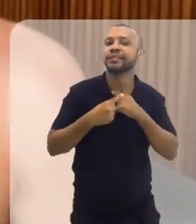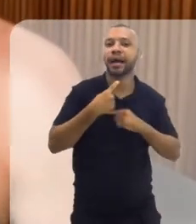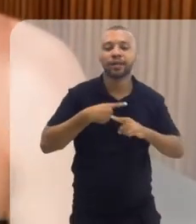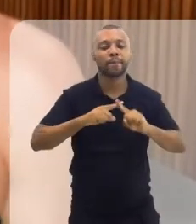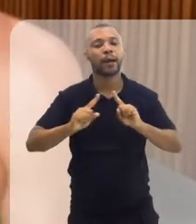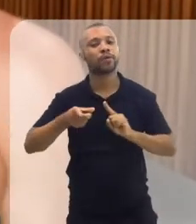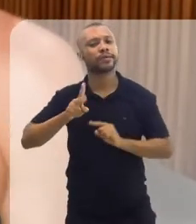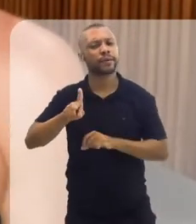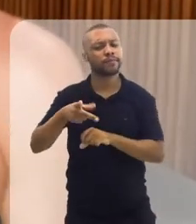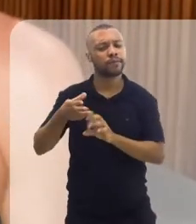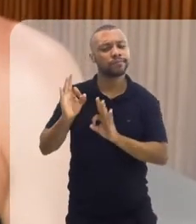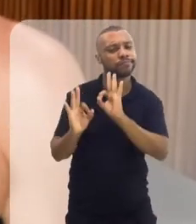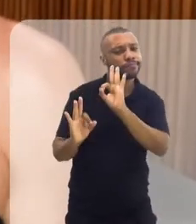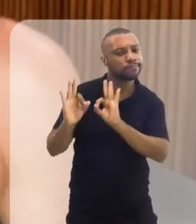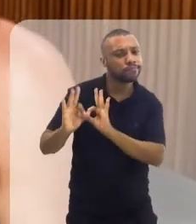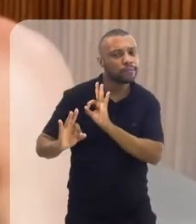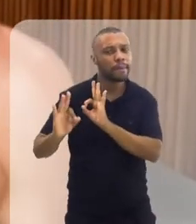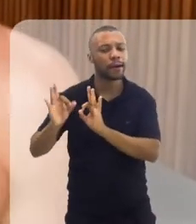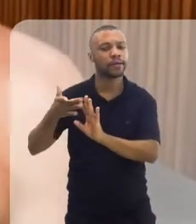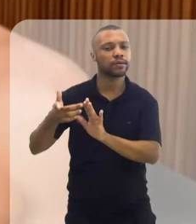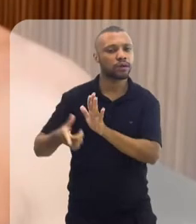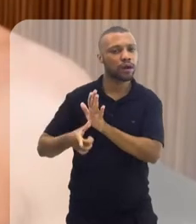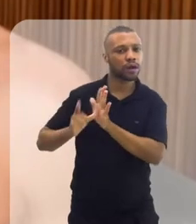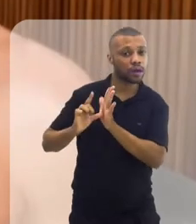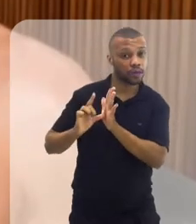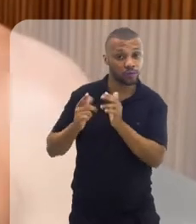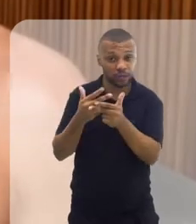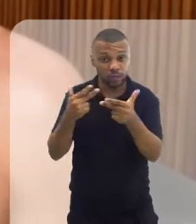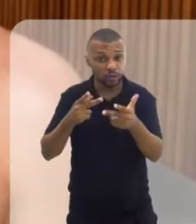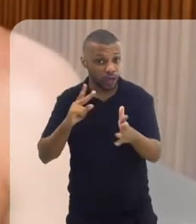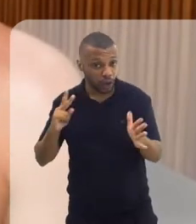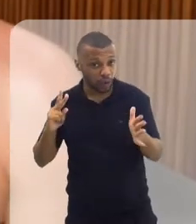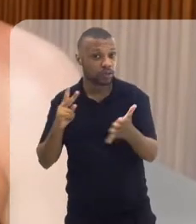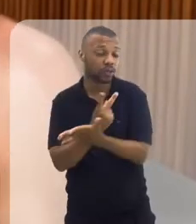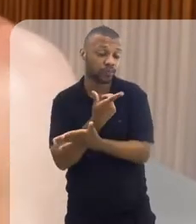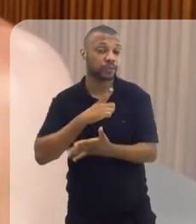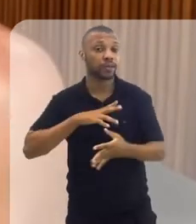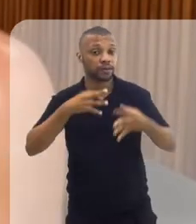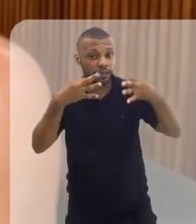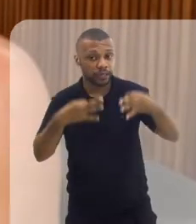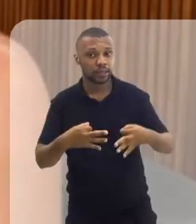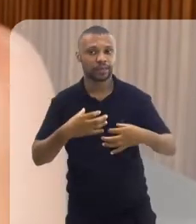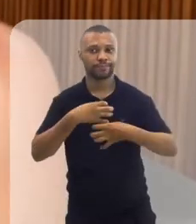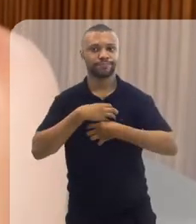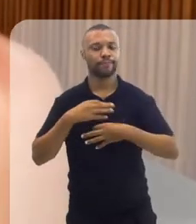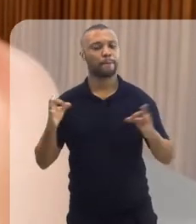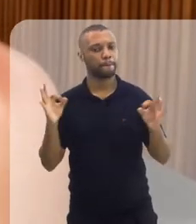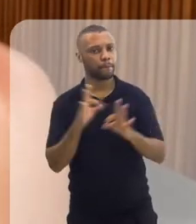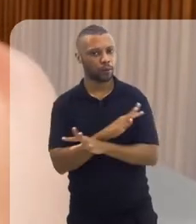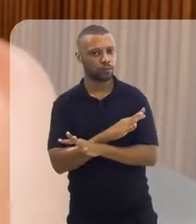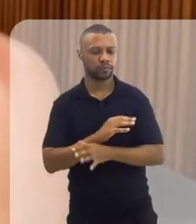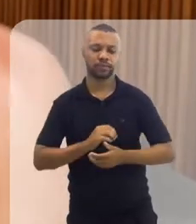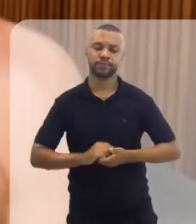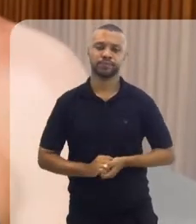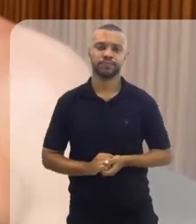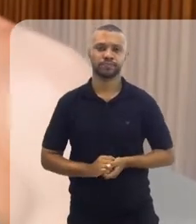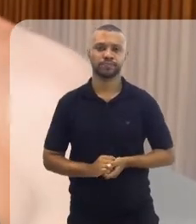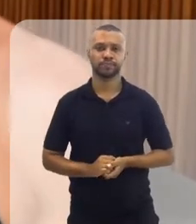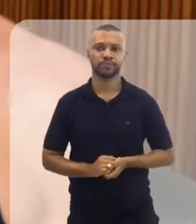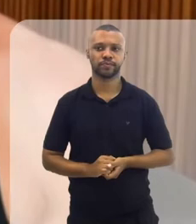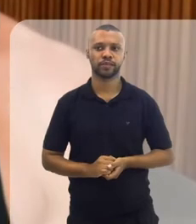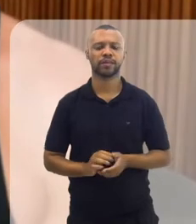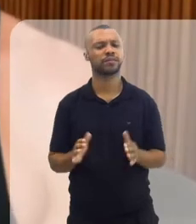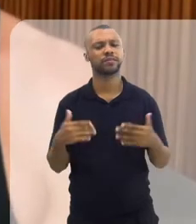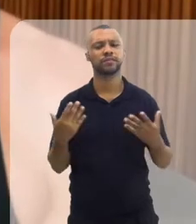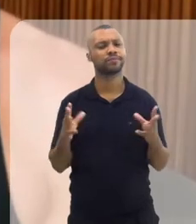como eu sempre fui me preparando, quando essas coisas aconteceram, de uma certa forma eu estava ali pronta.